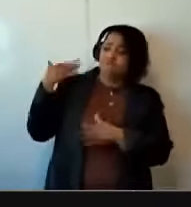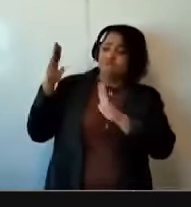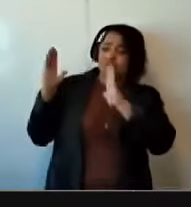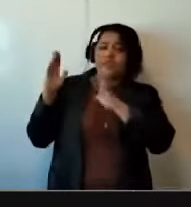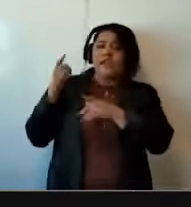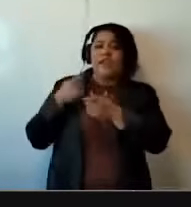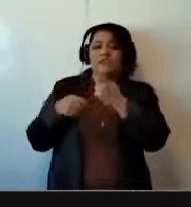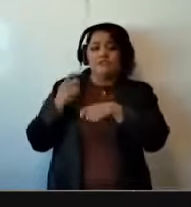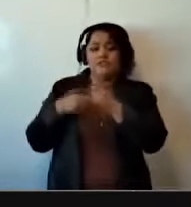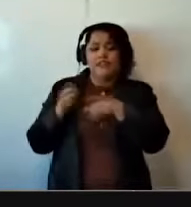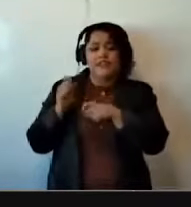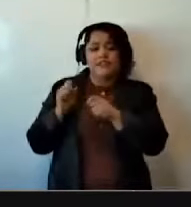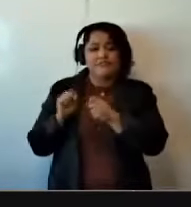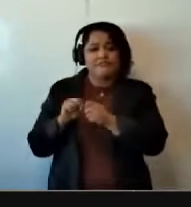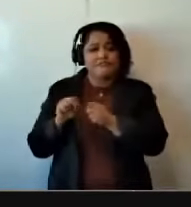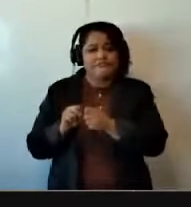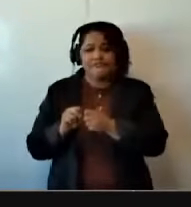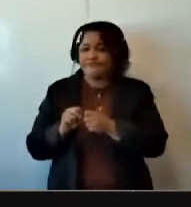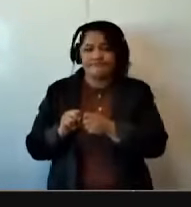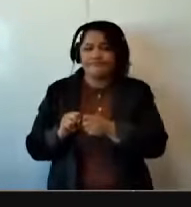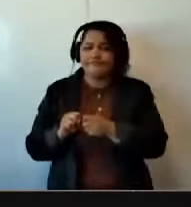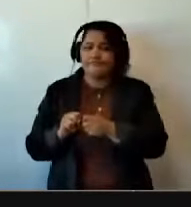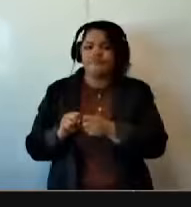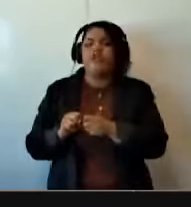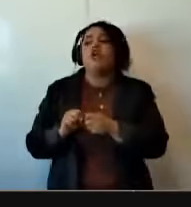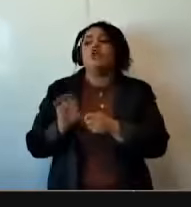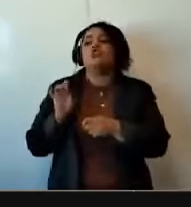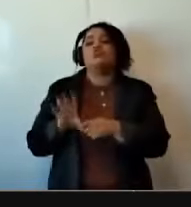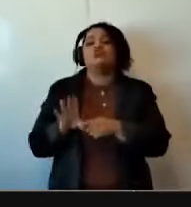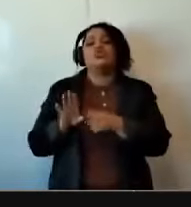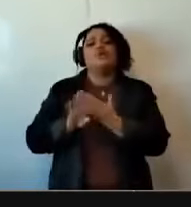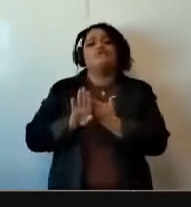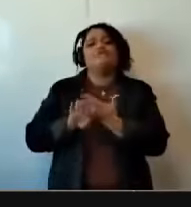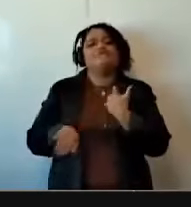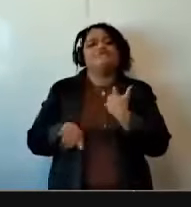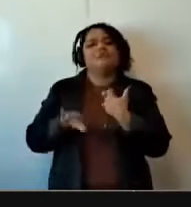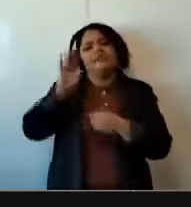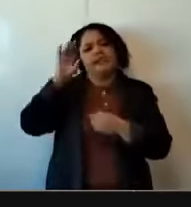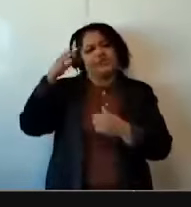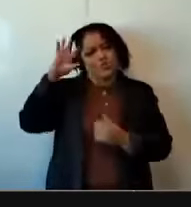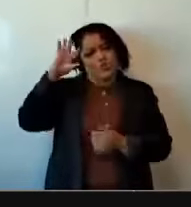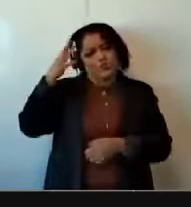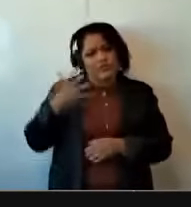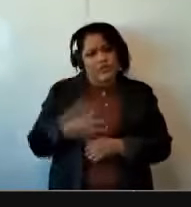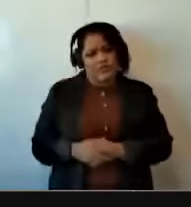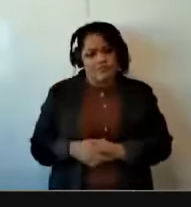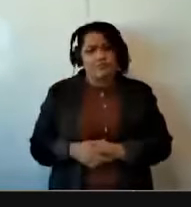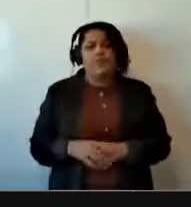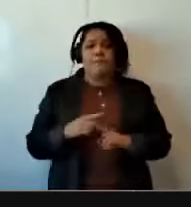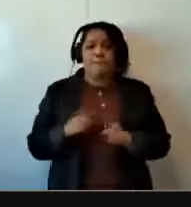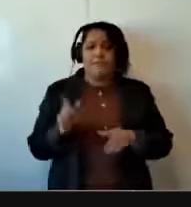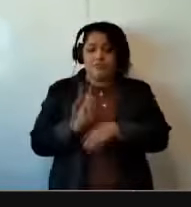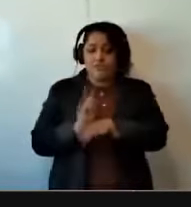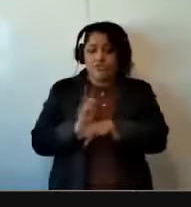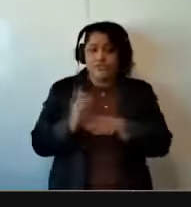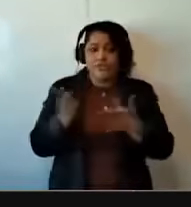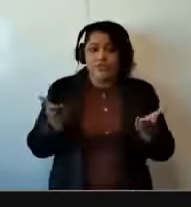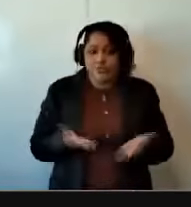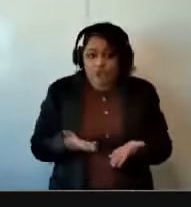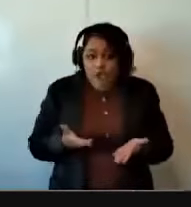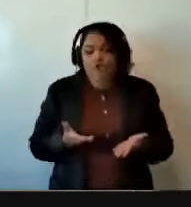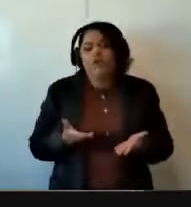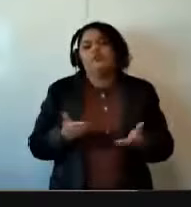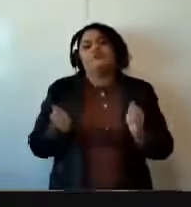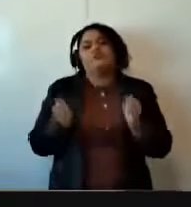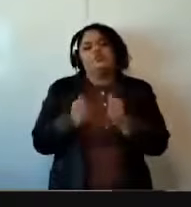mais formas de se afastar de uma solução. Mas eu tenho certeza que com a gestão atual e com a colaboração de nós todos, vereadores, a